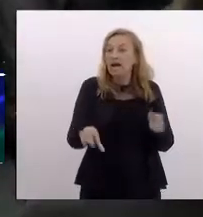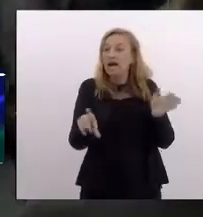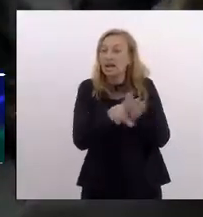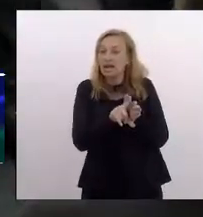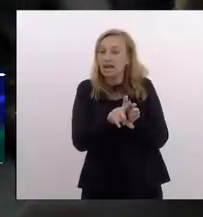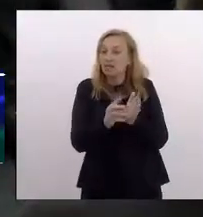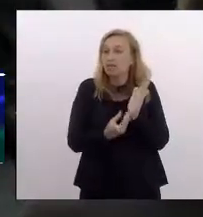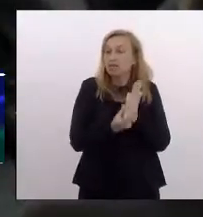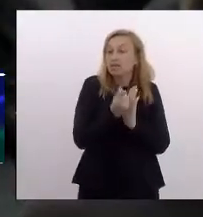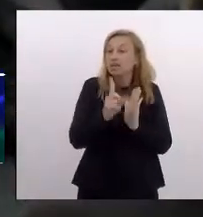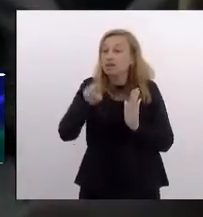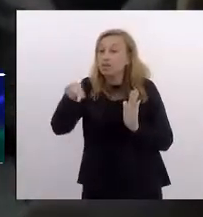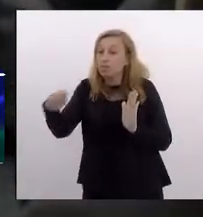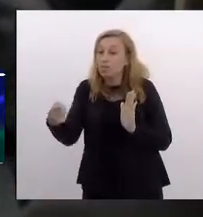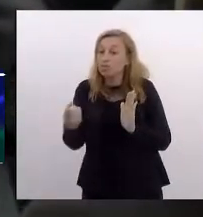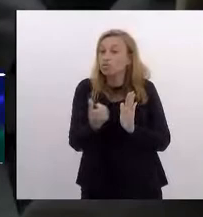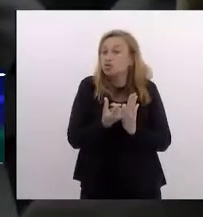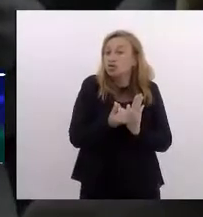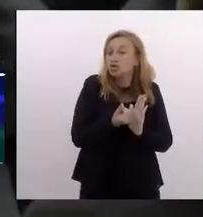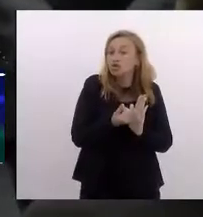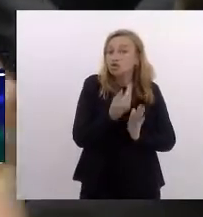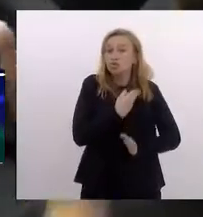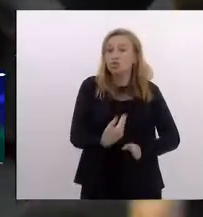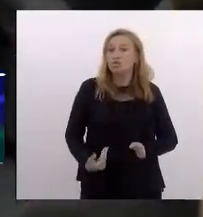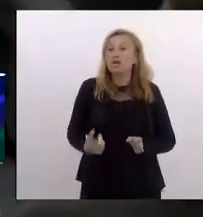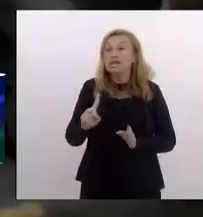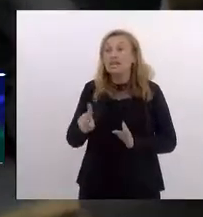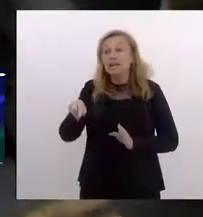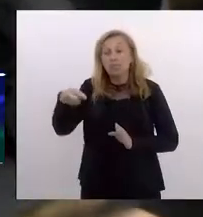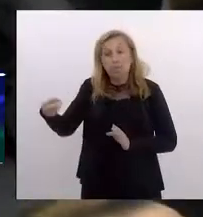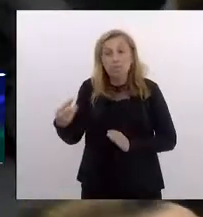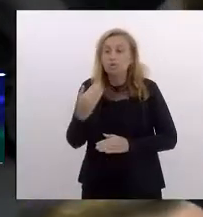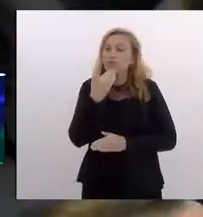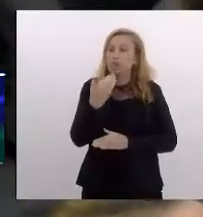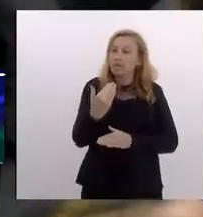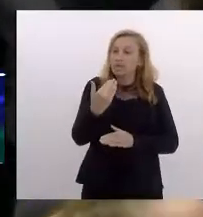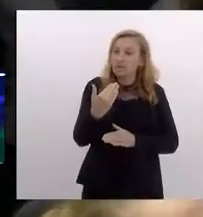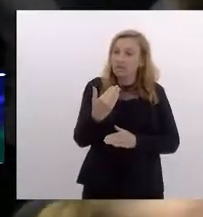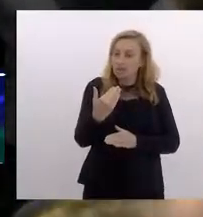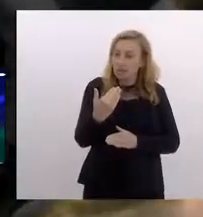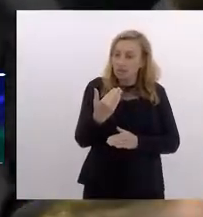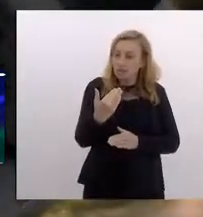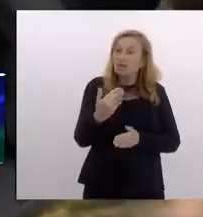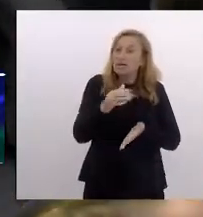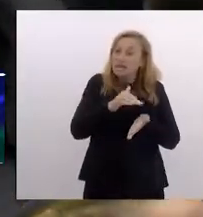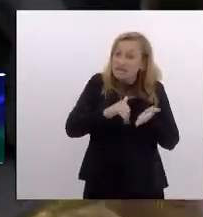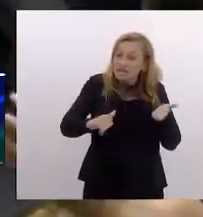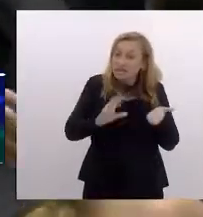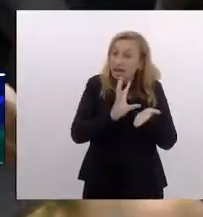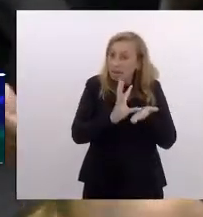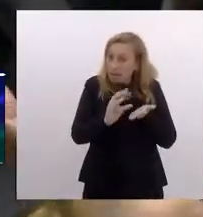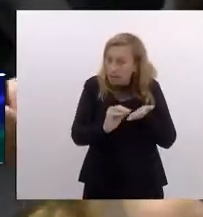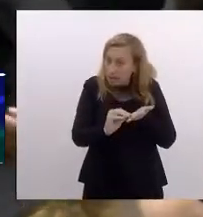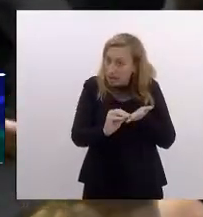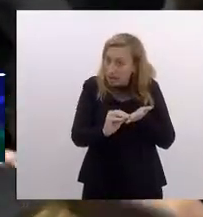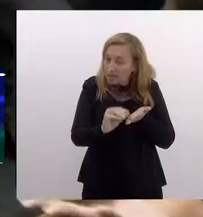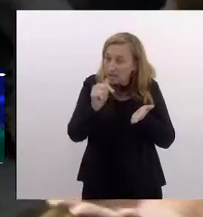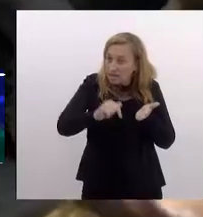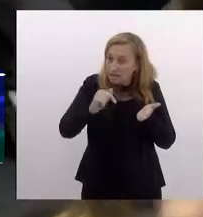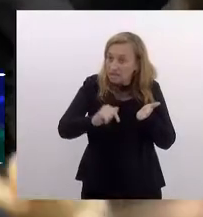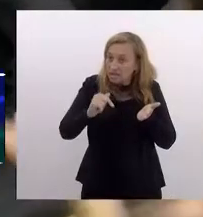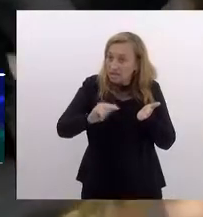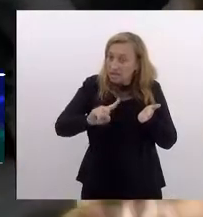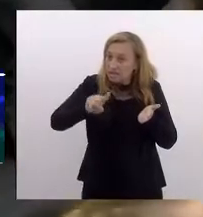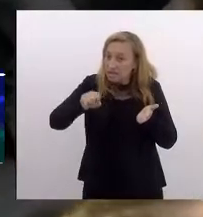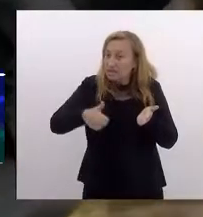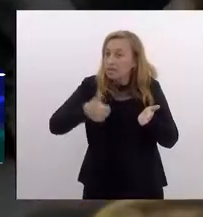do governo logo depois eu queria pedir a inserção projeto sair da porta desta ordinária entra